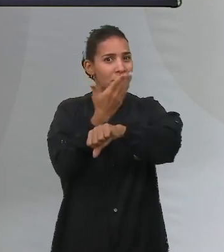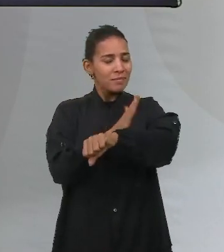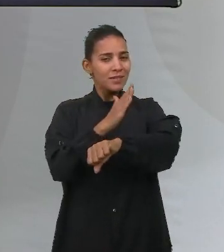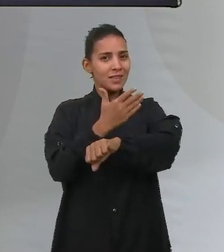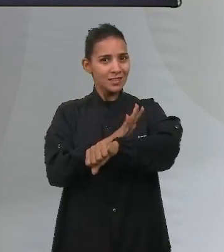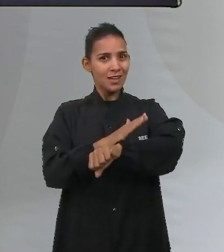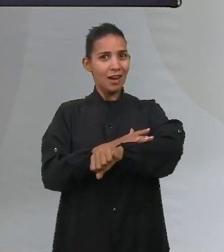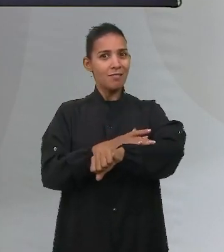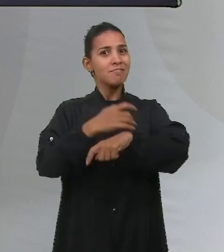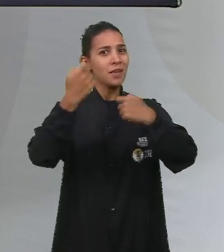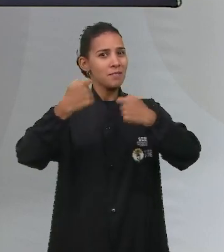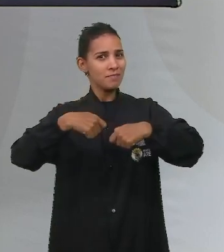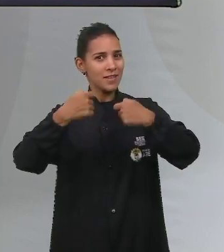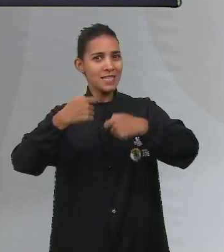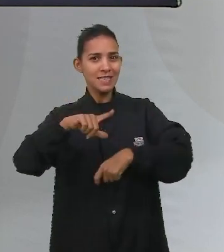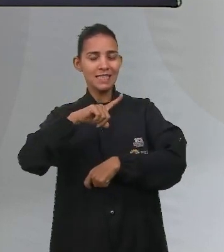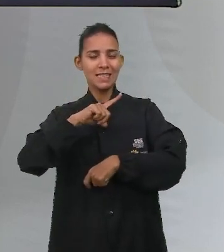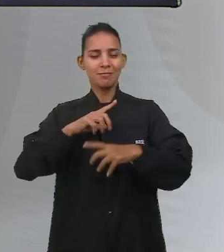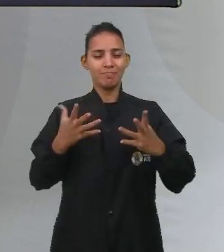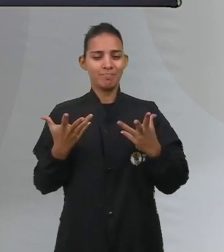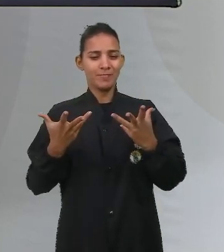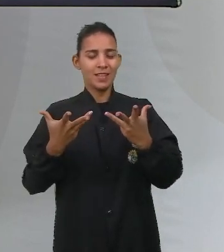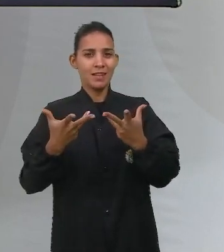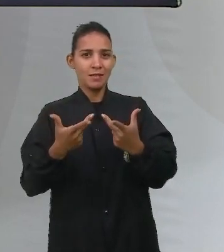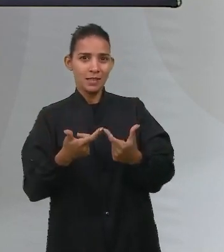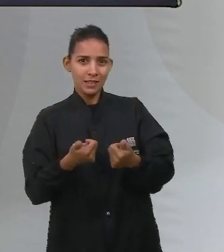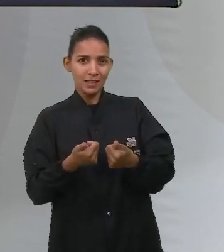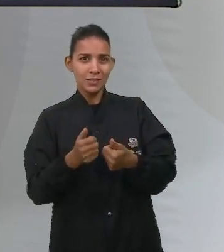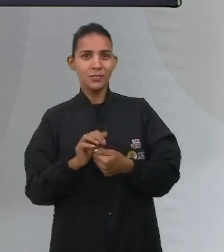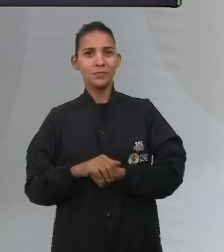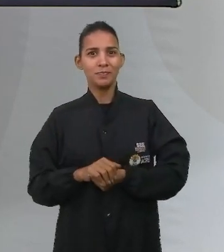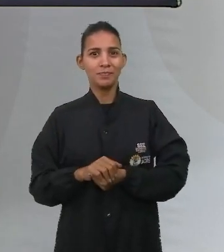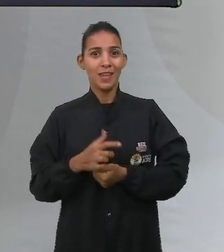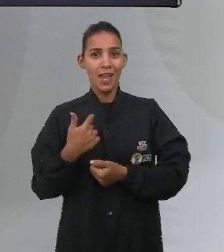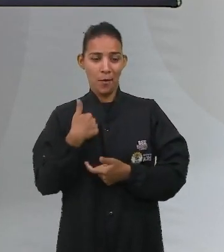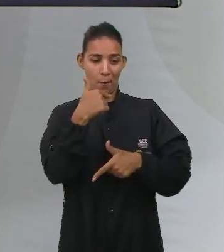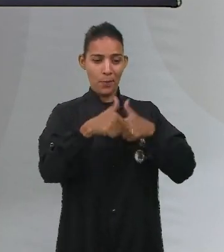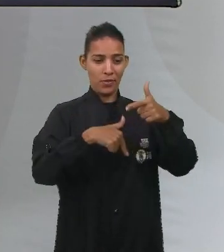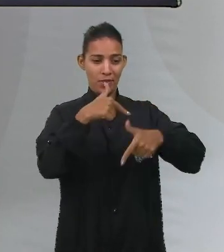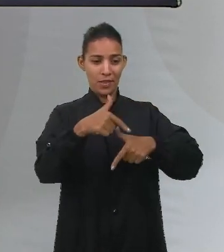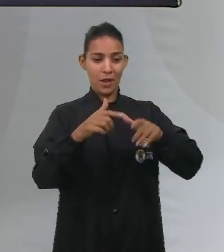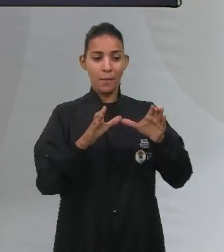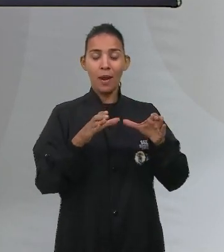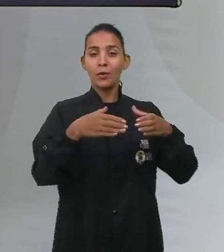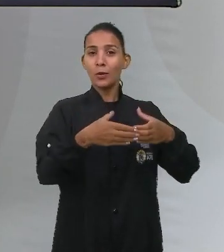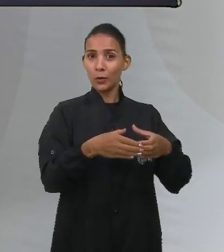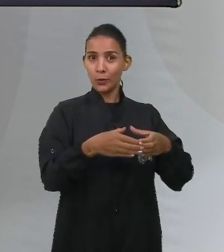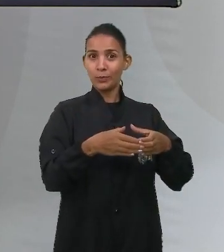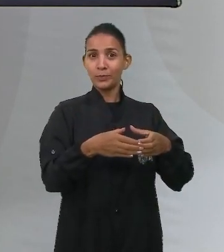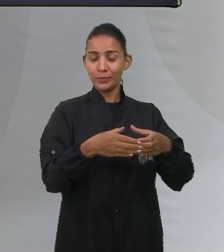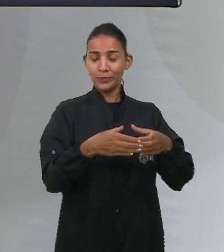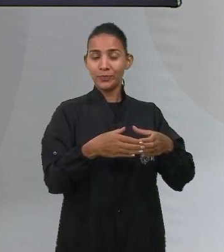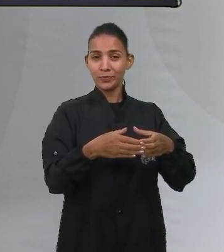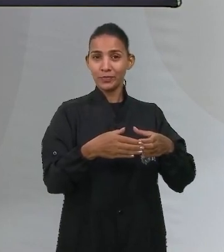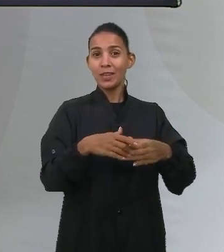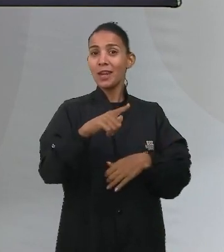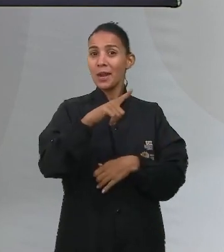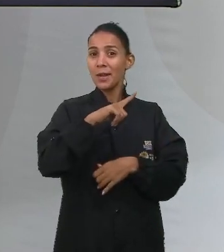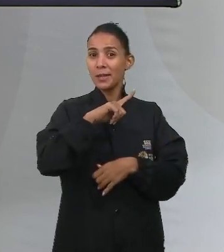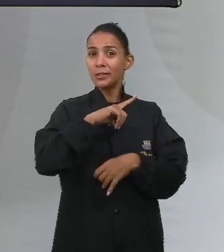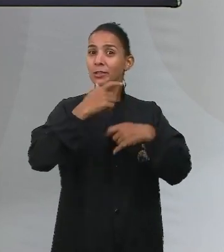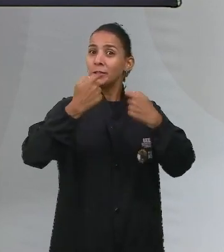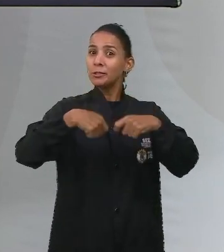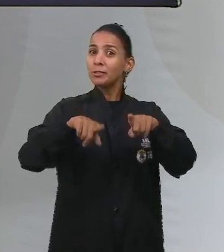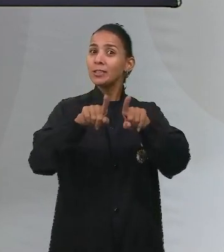ter aptidão para isso. Ele tem que ter a aptidão para o trabalho em equipe, ele precisa ter, digamos